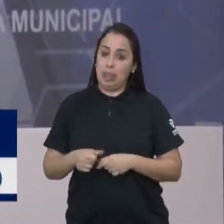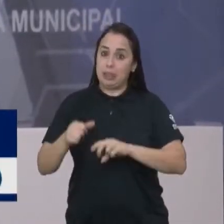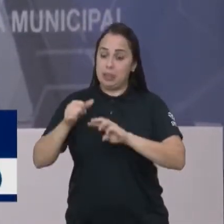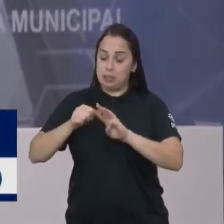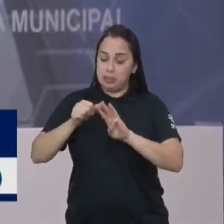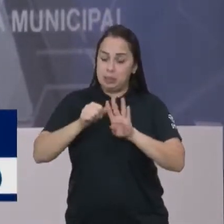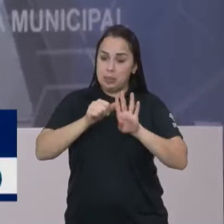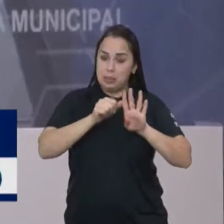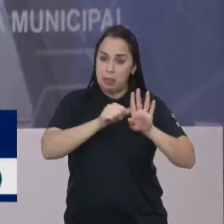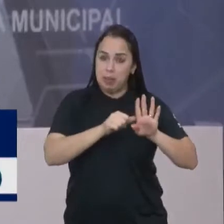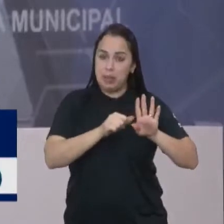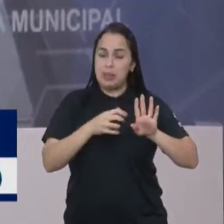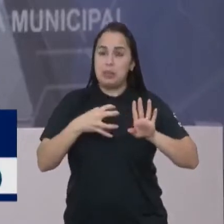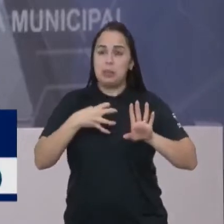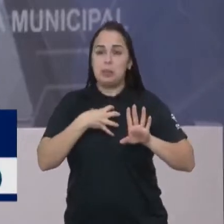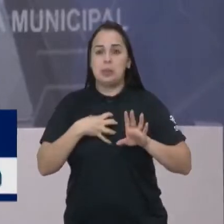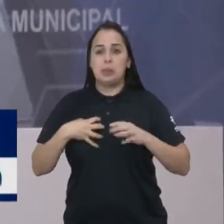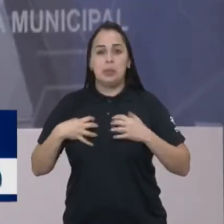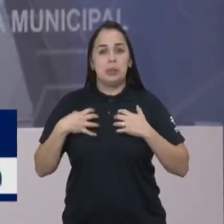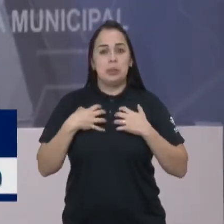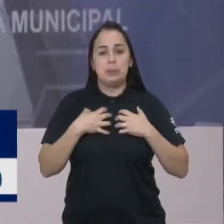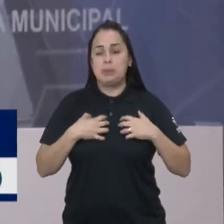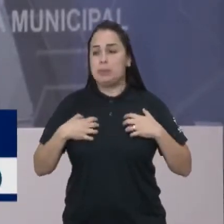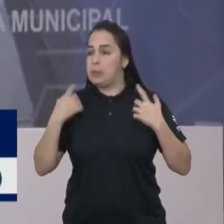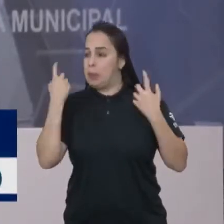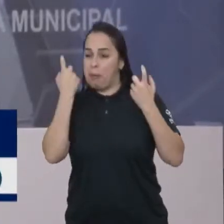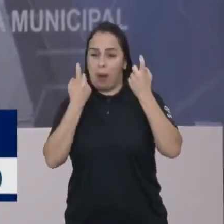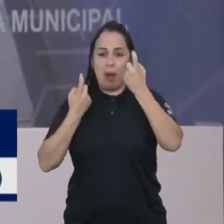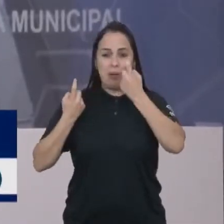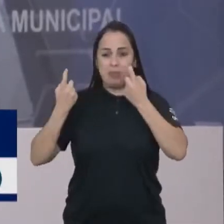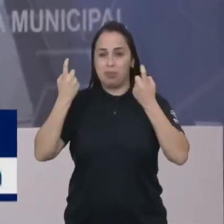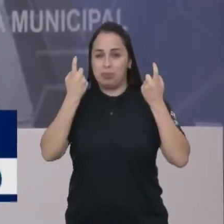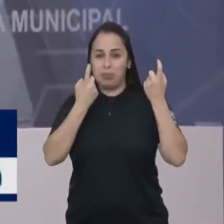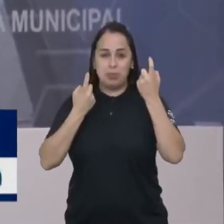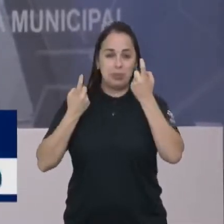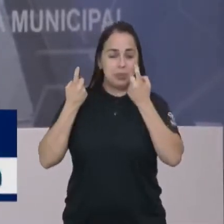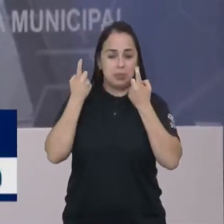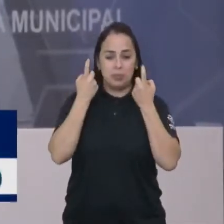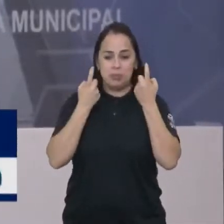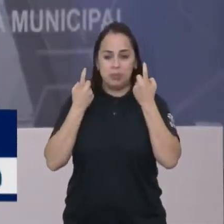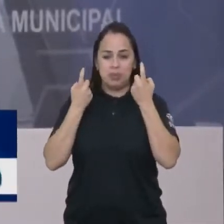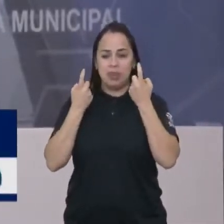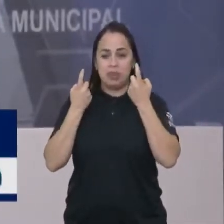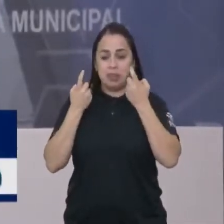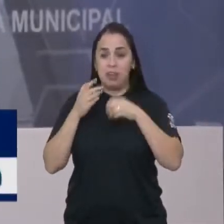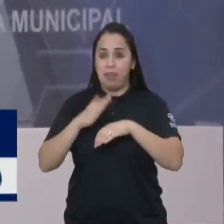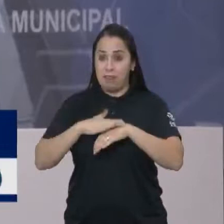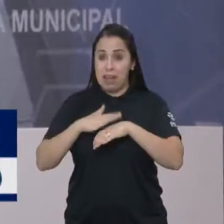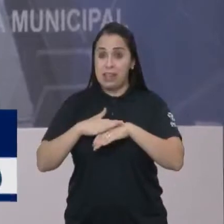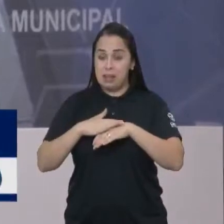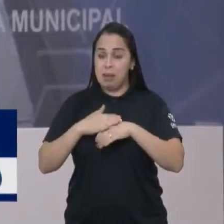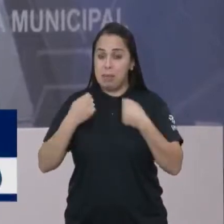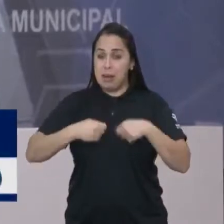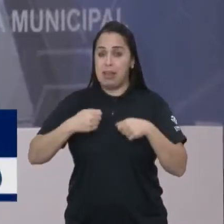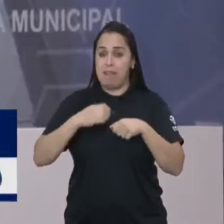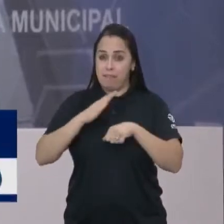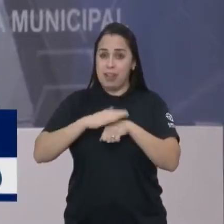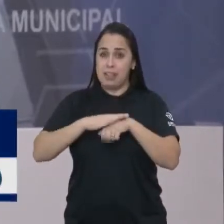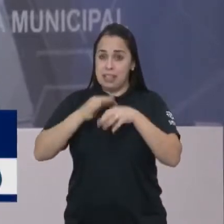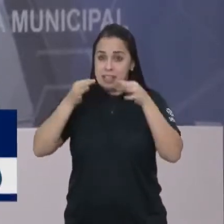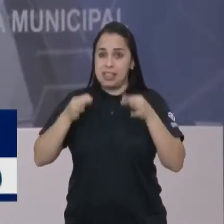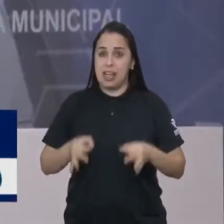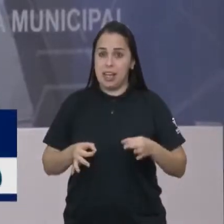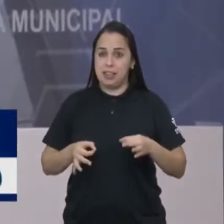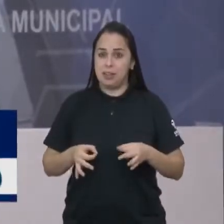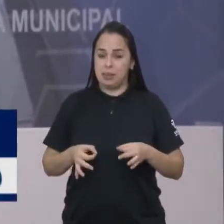né, com aquela insegurança, aquela preocupação de fazer as coisas certas e não comprometer principalmente